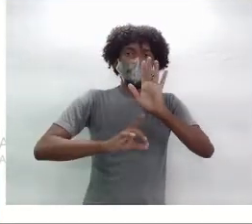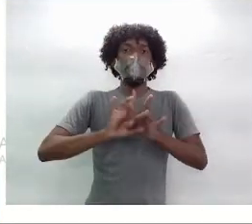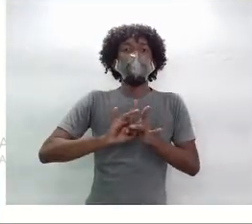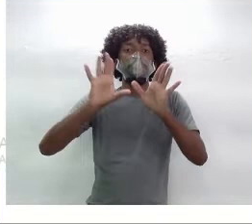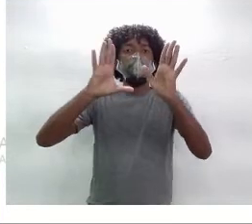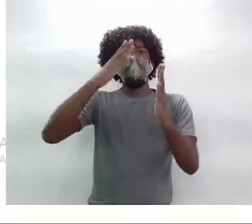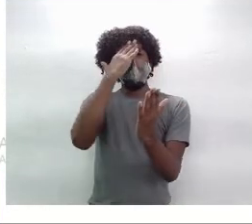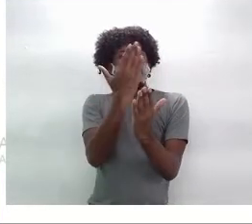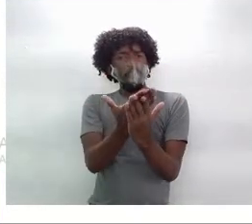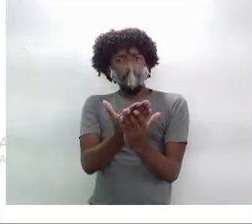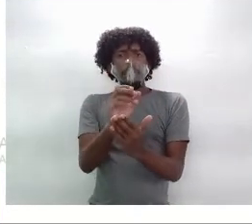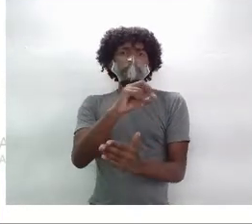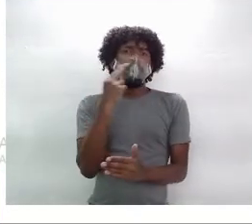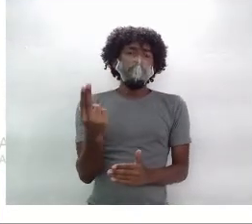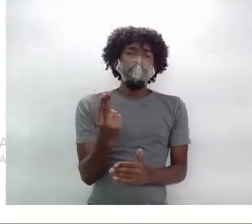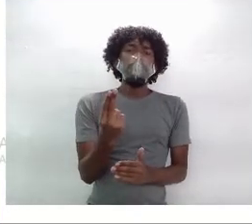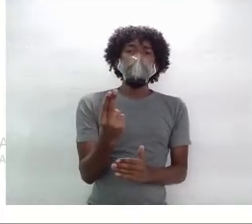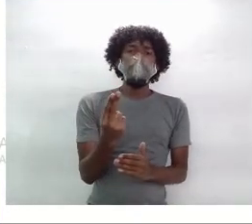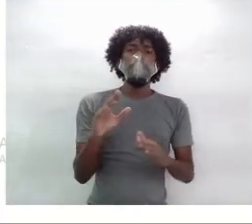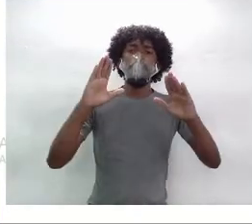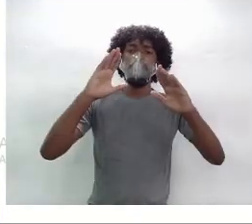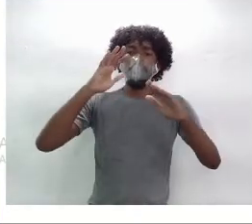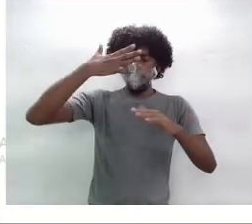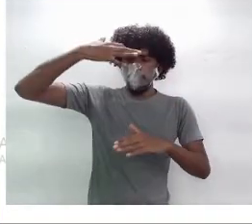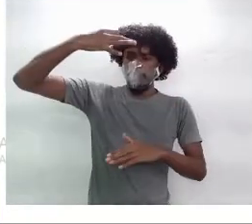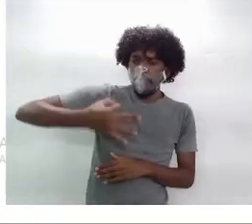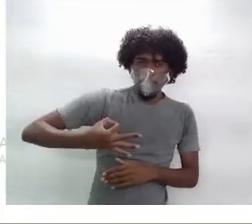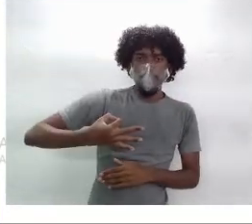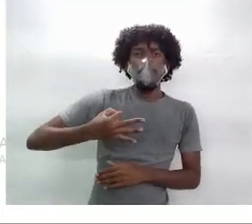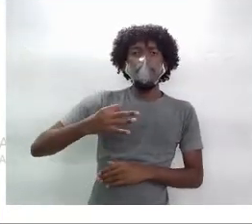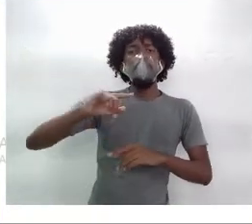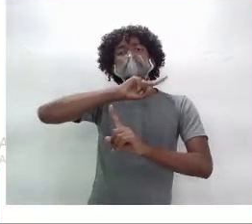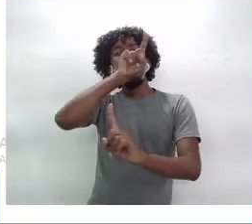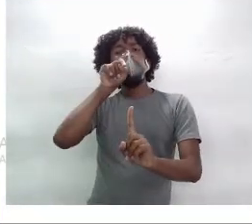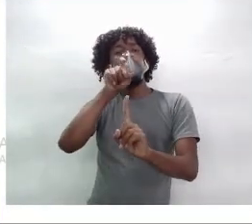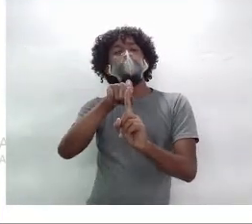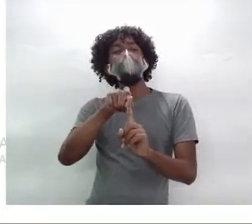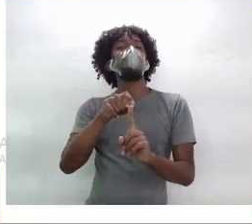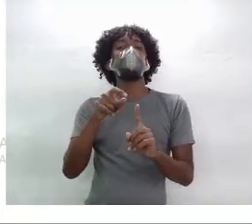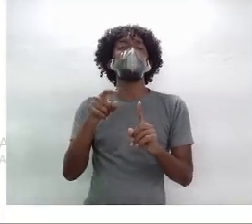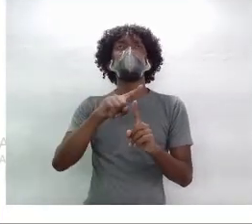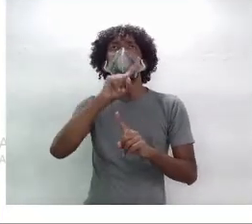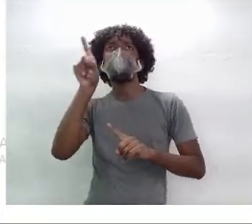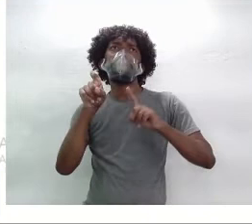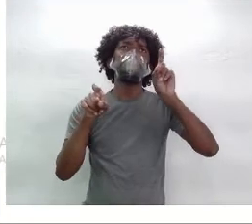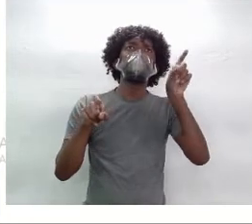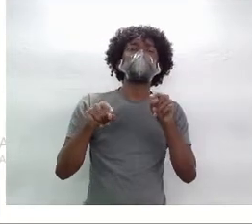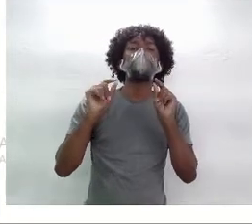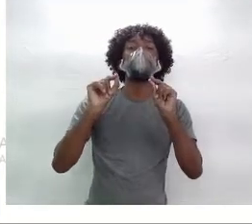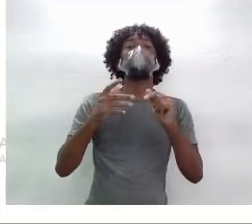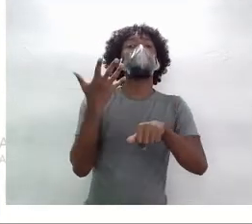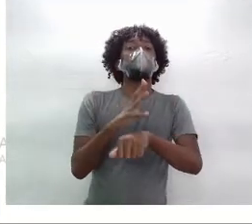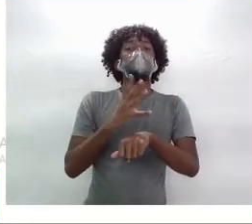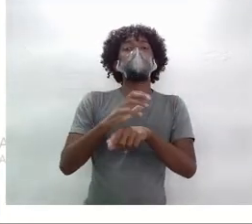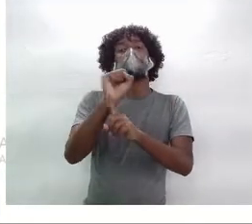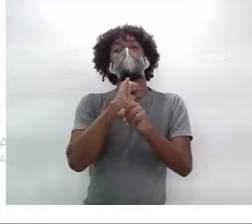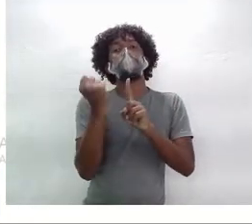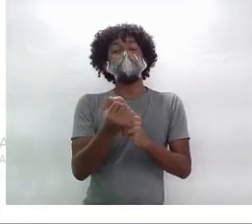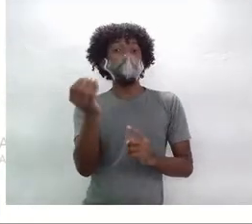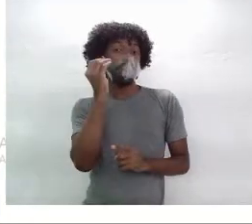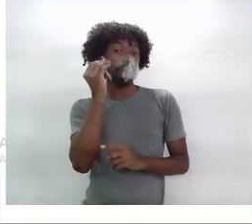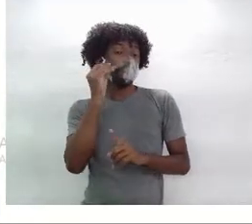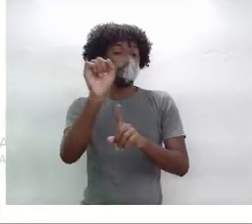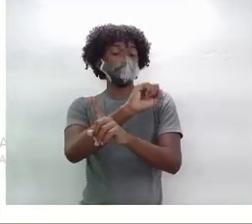ou convicção, questionando concepções e práticas sociais que a violam. Nós observamos as